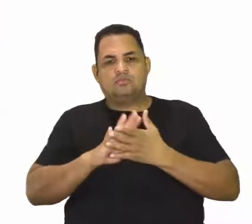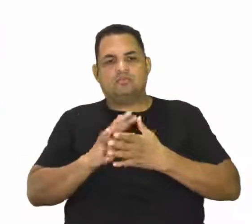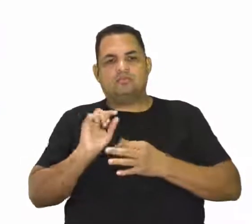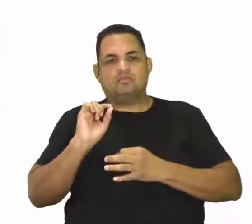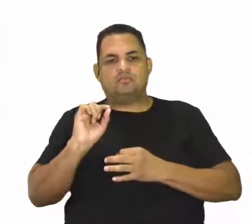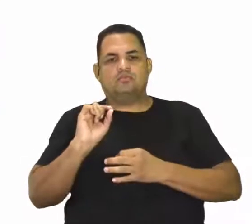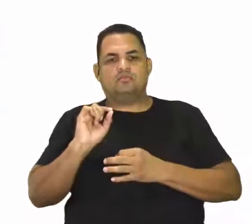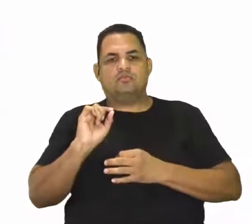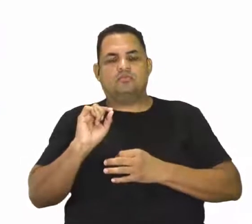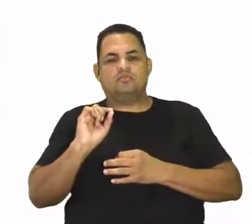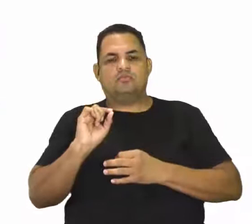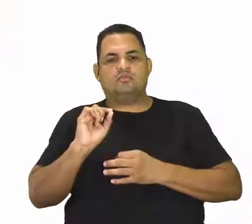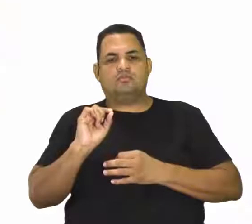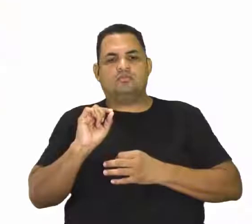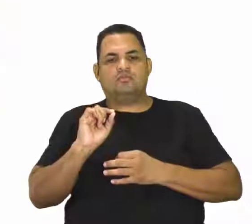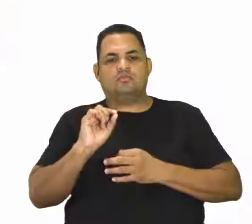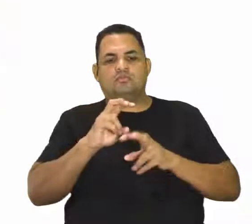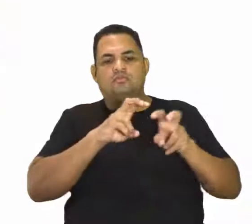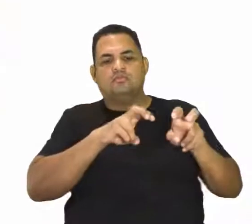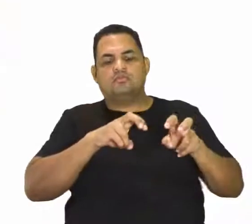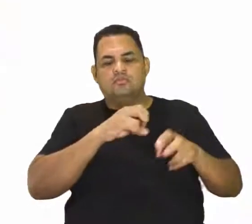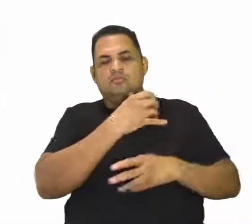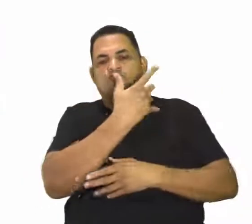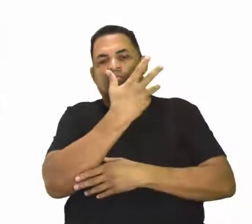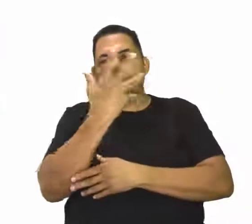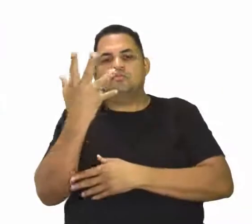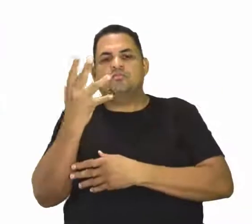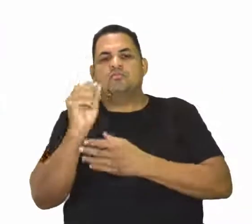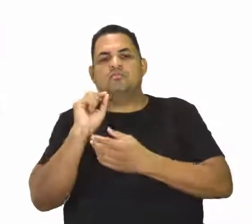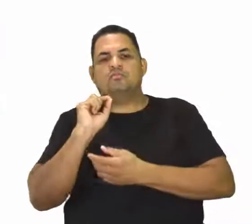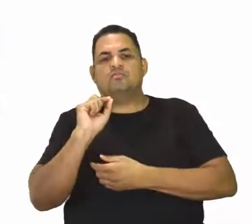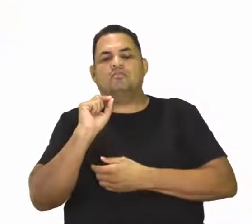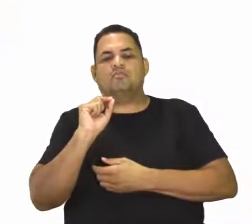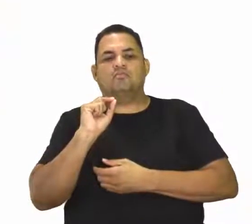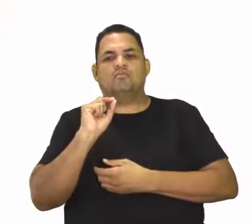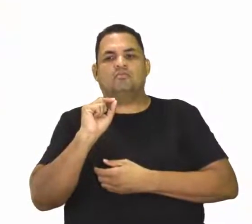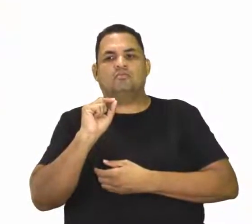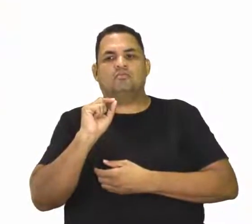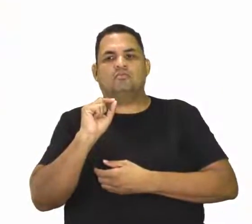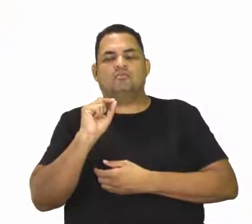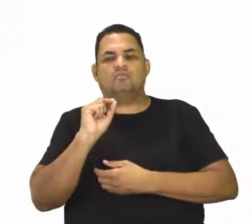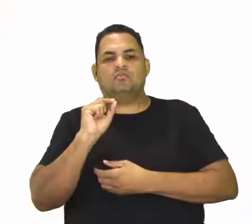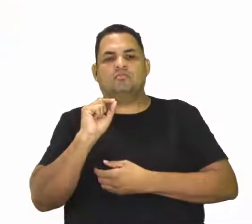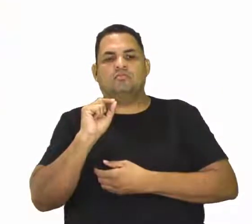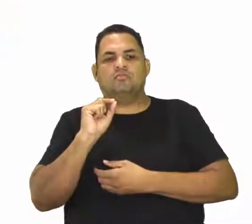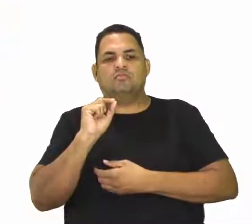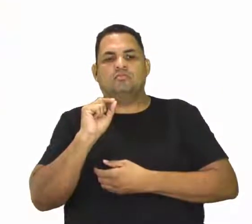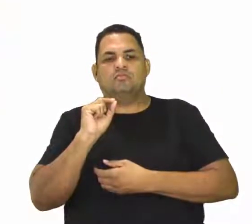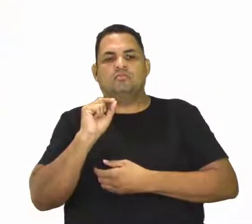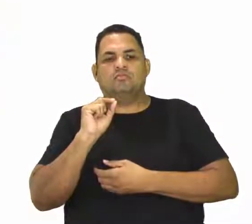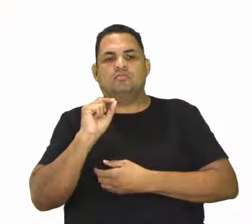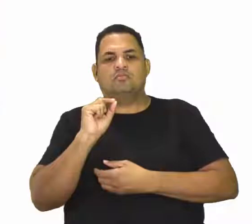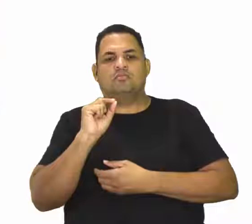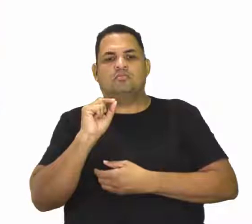é uma agrofloresta e do que é uma floresta